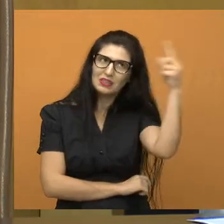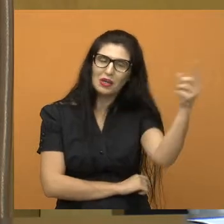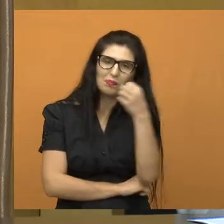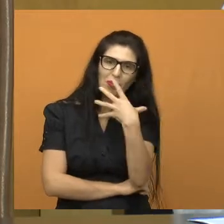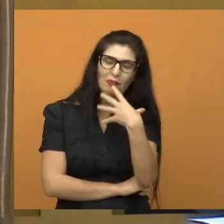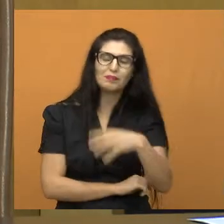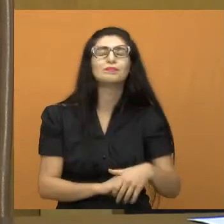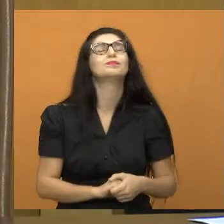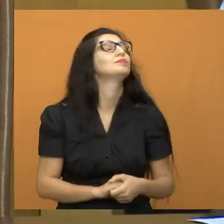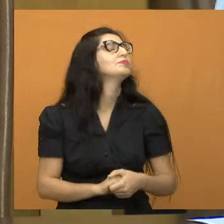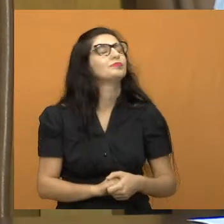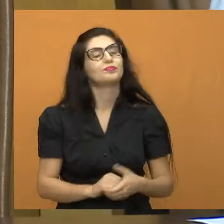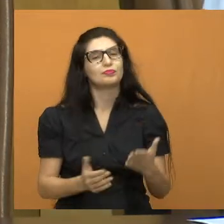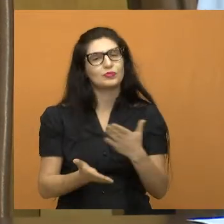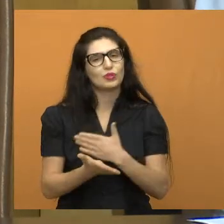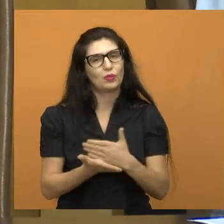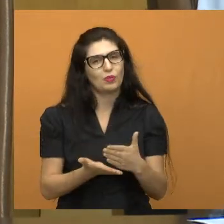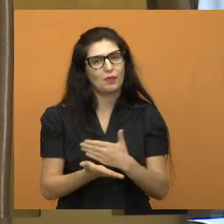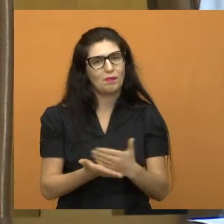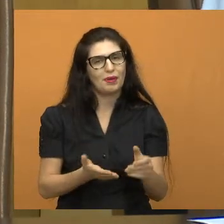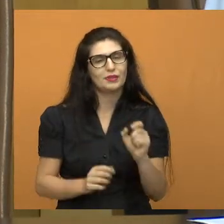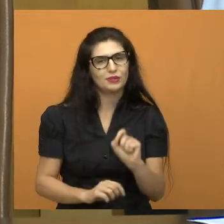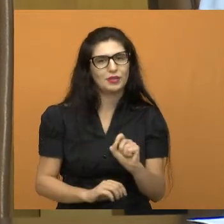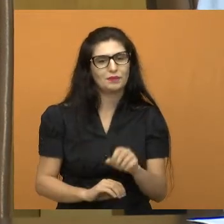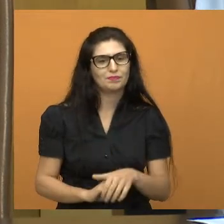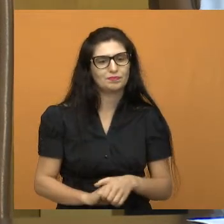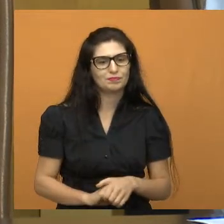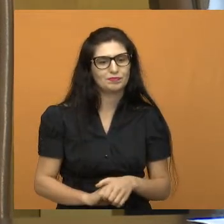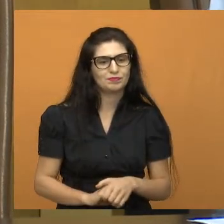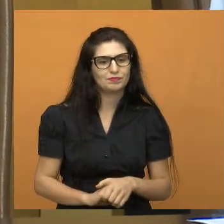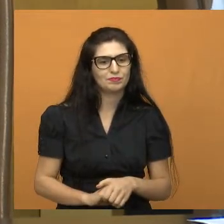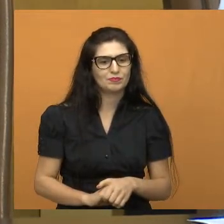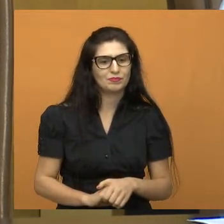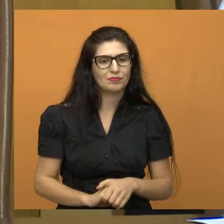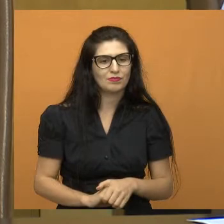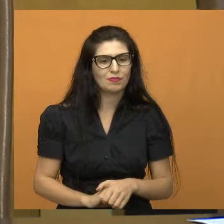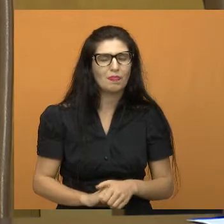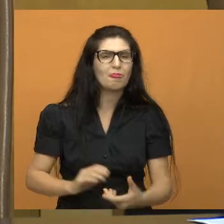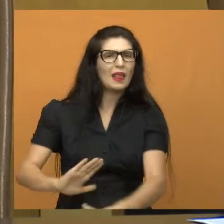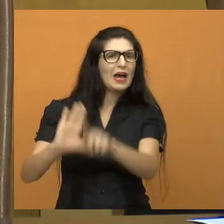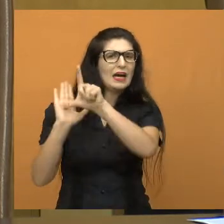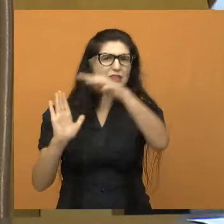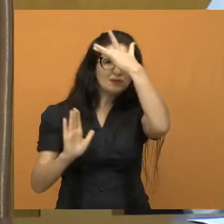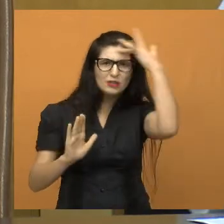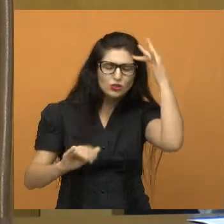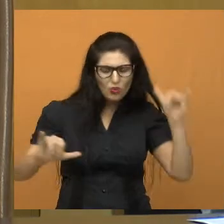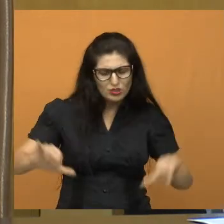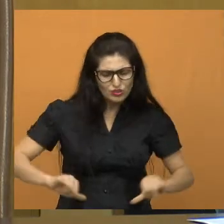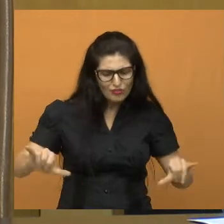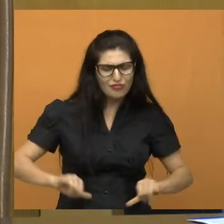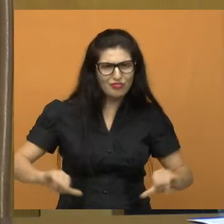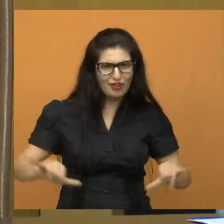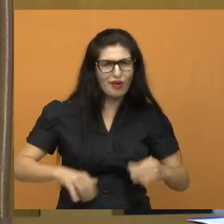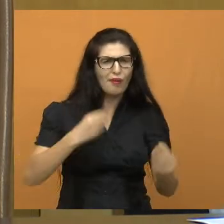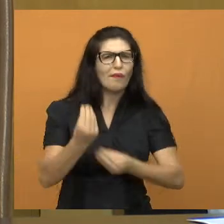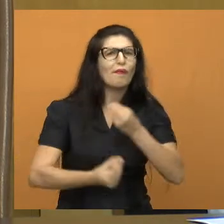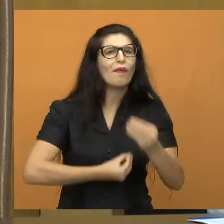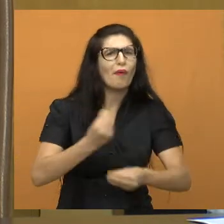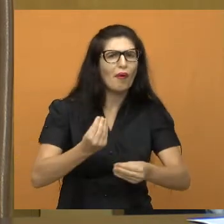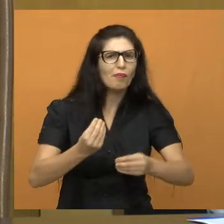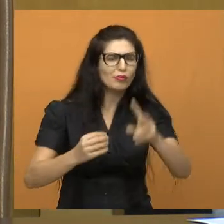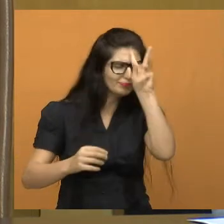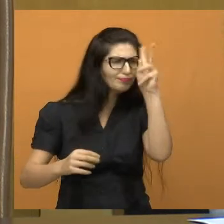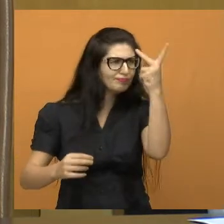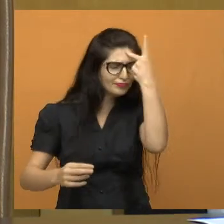Eu começo dizendo que para combater ou para superar a violência, qual é a proposta da campanha para